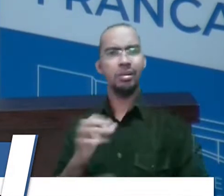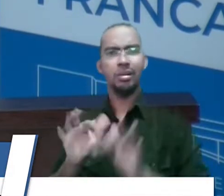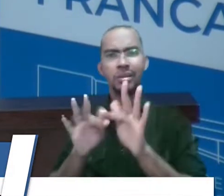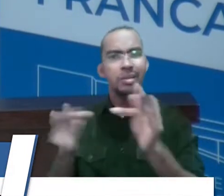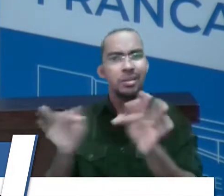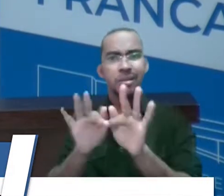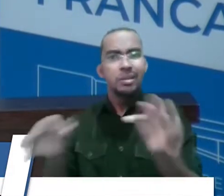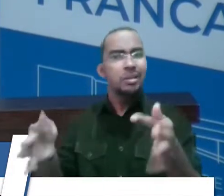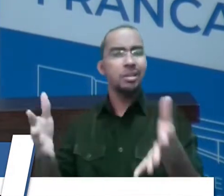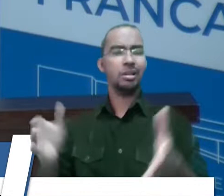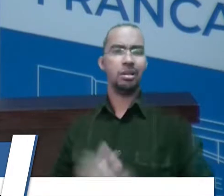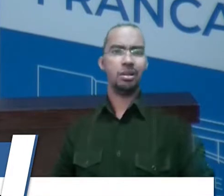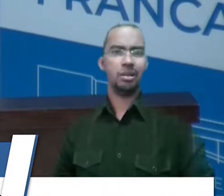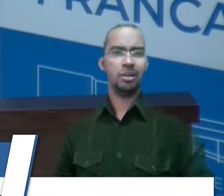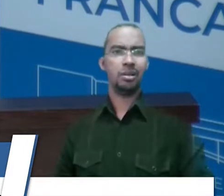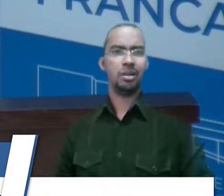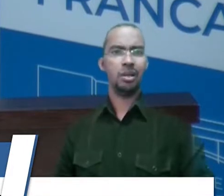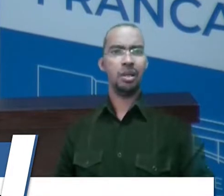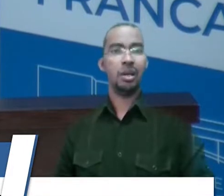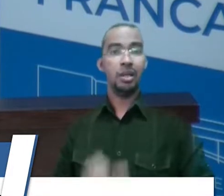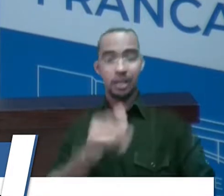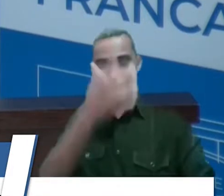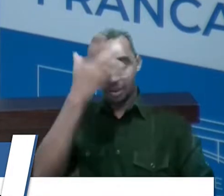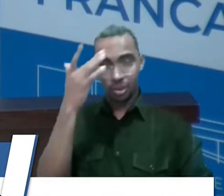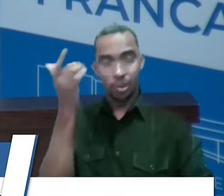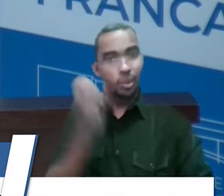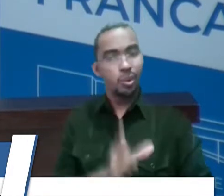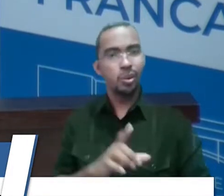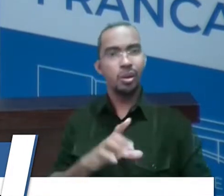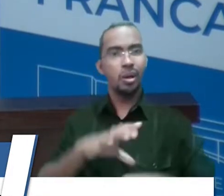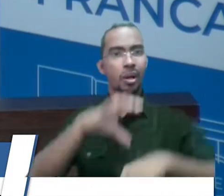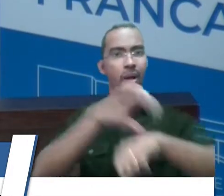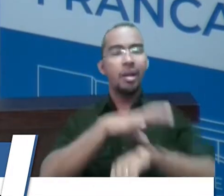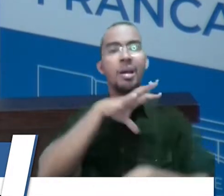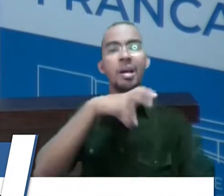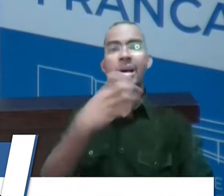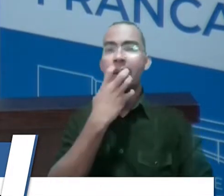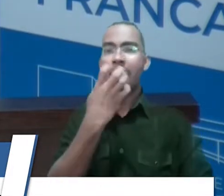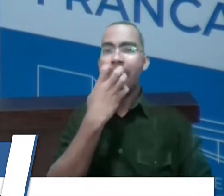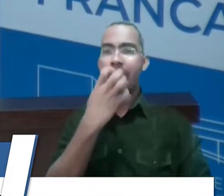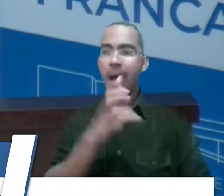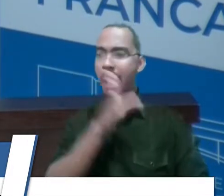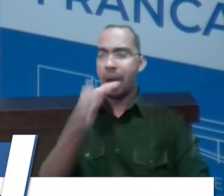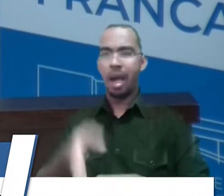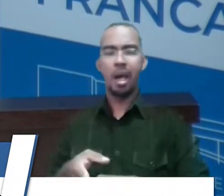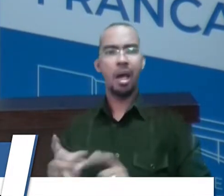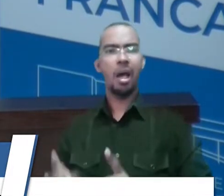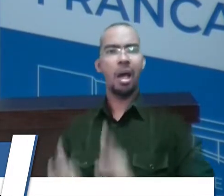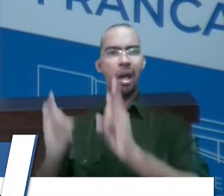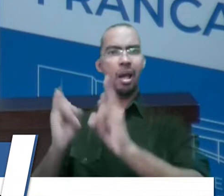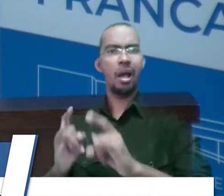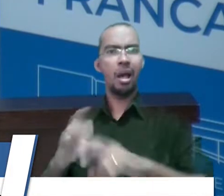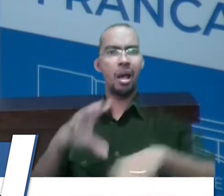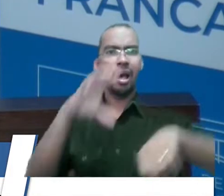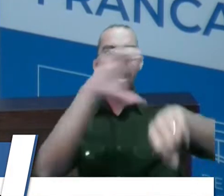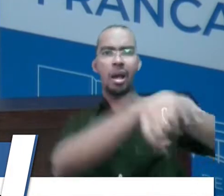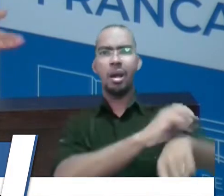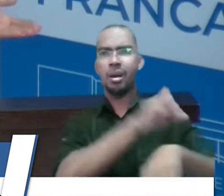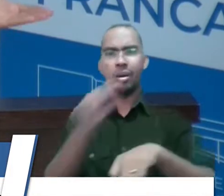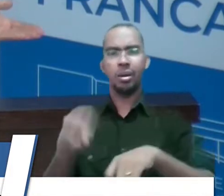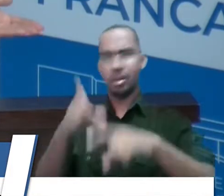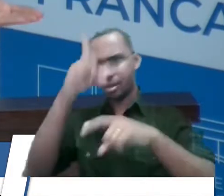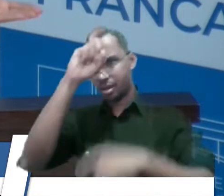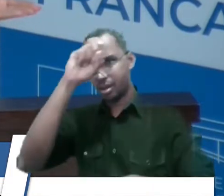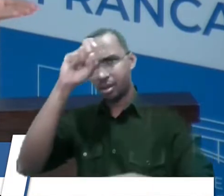de fazer. Se a pessoa não estava conseguindo pegar o cachorro de lá de dentro, levar até a portaria, ela ia catar, enfiar dentro do carro e levar no gabinete do prefeito.